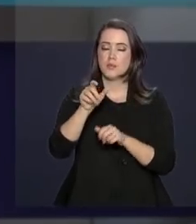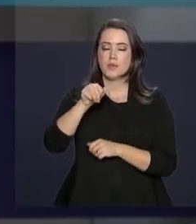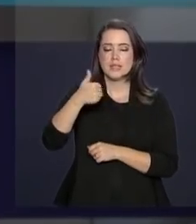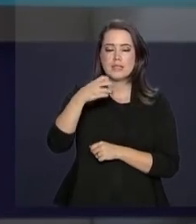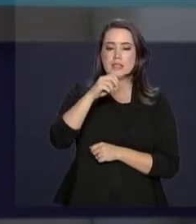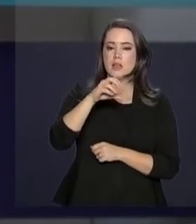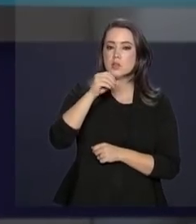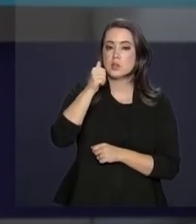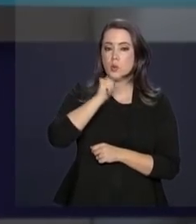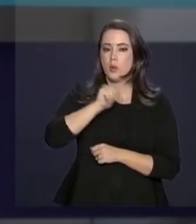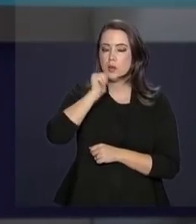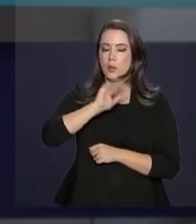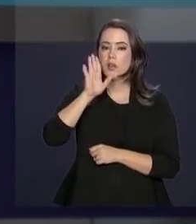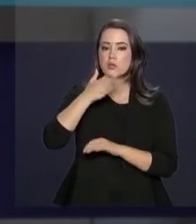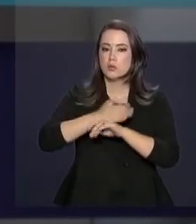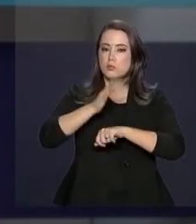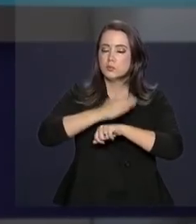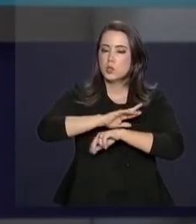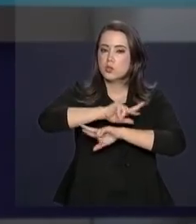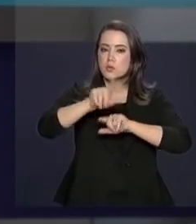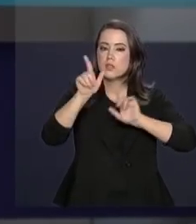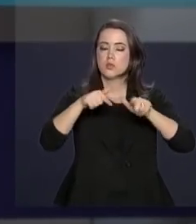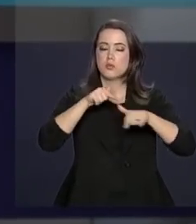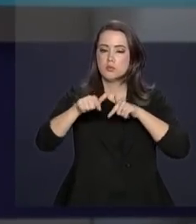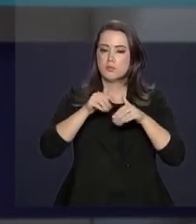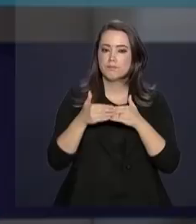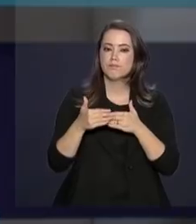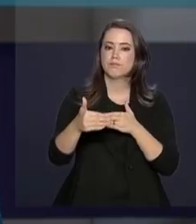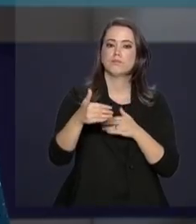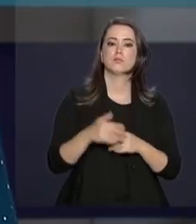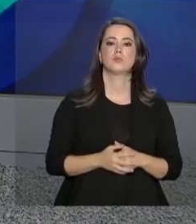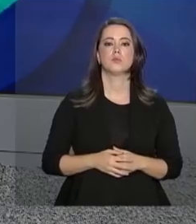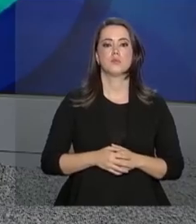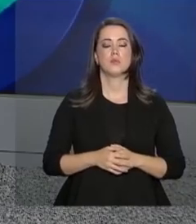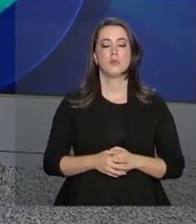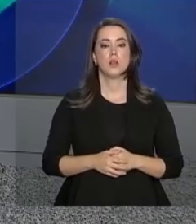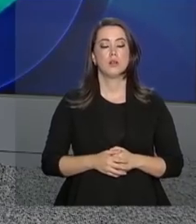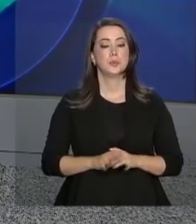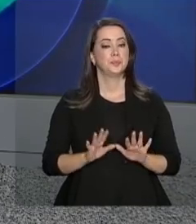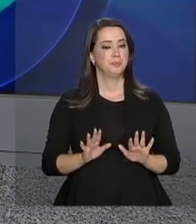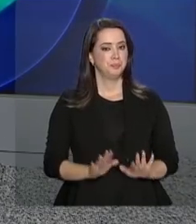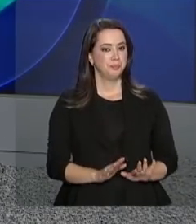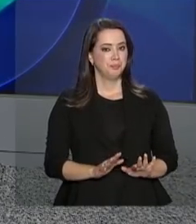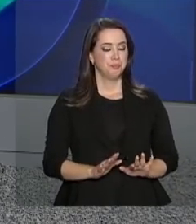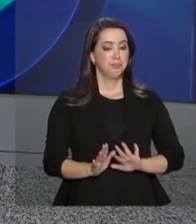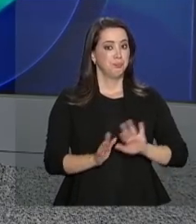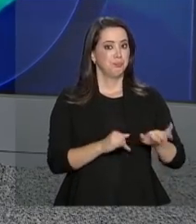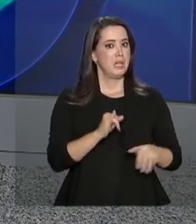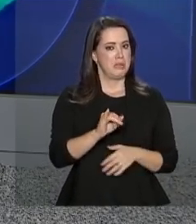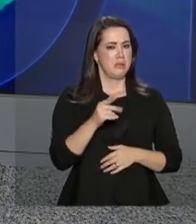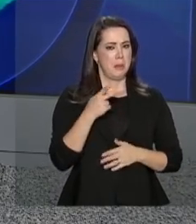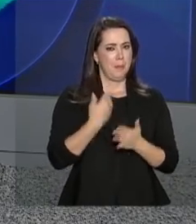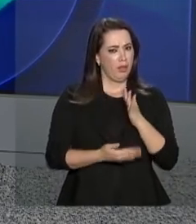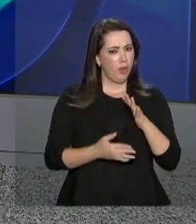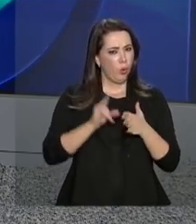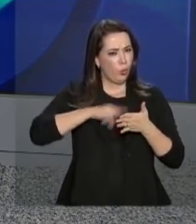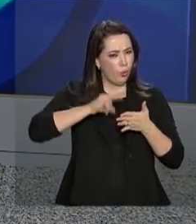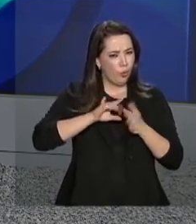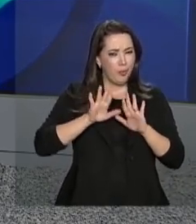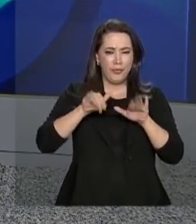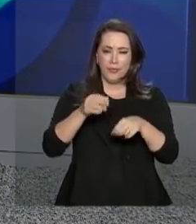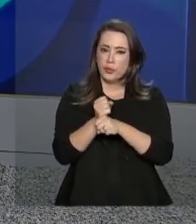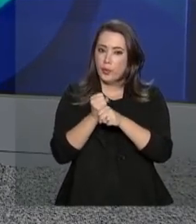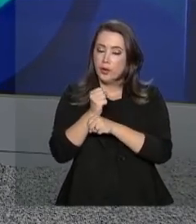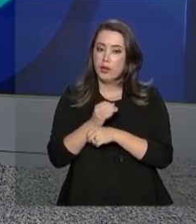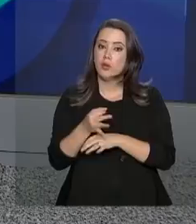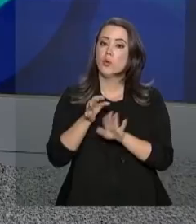capacitadas Muitas delas já estão no mercado de trabalho e se você perdeu algum documento neste este fim de